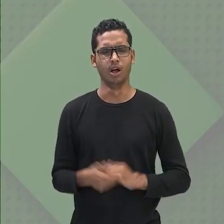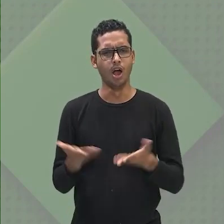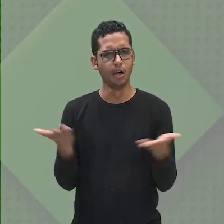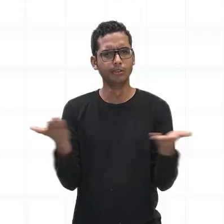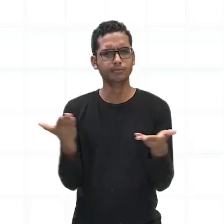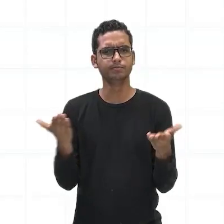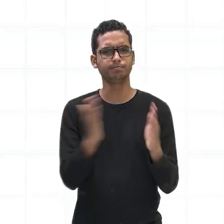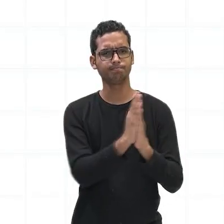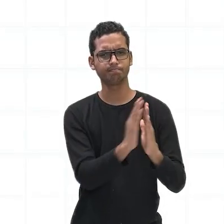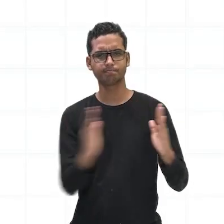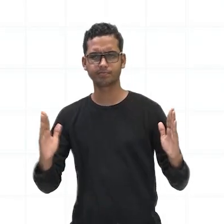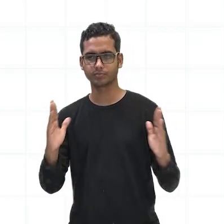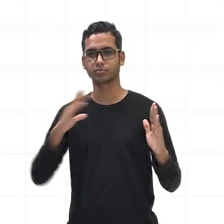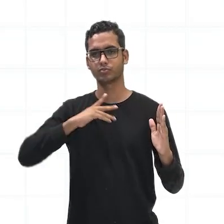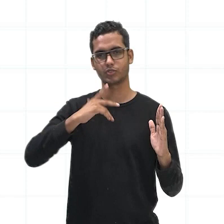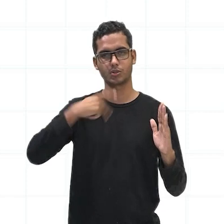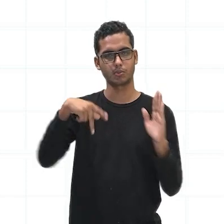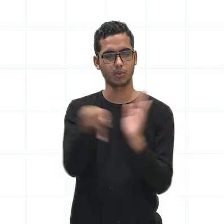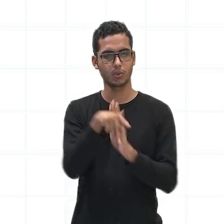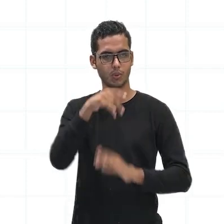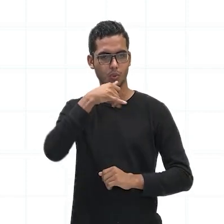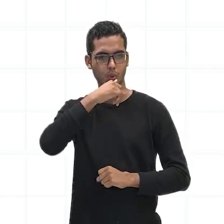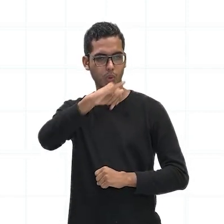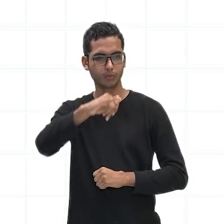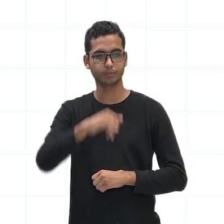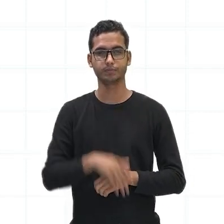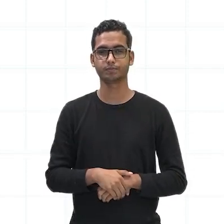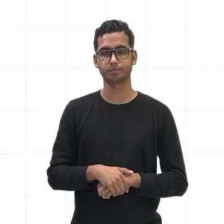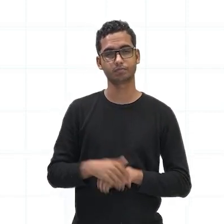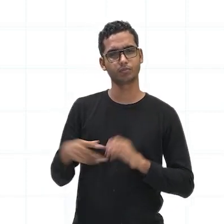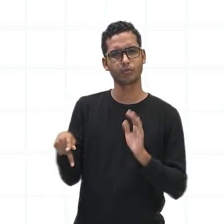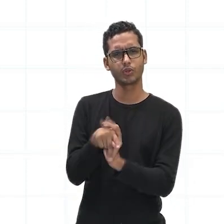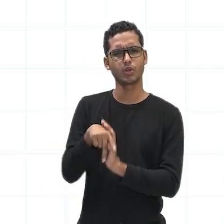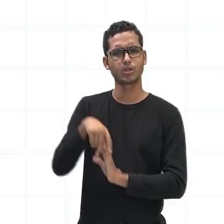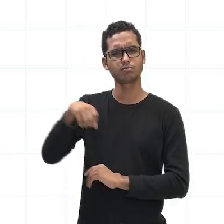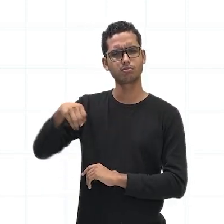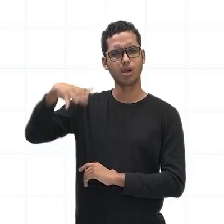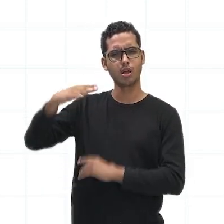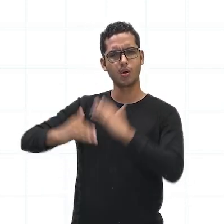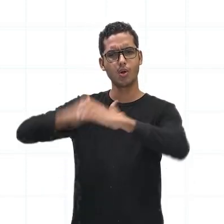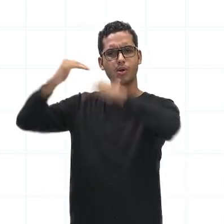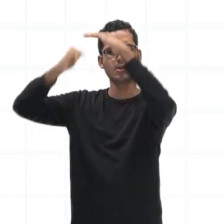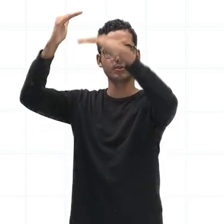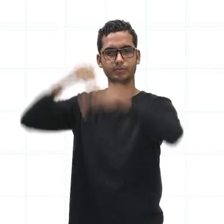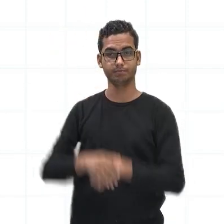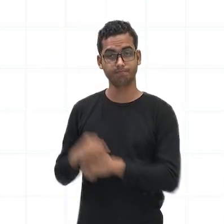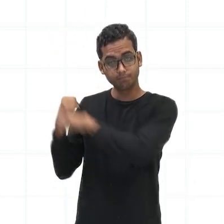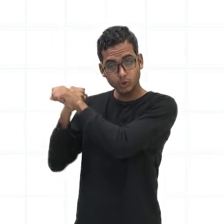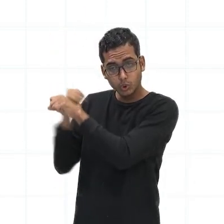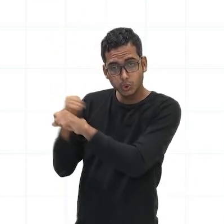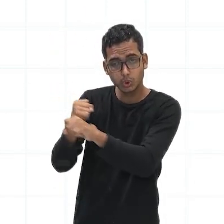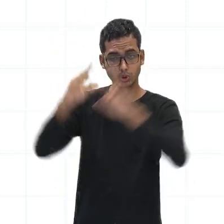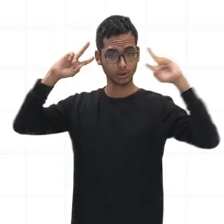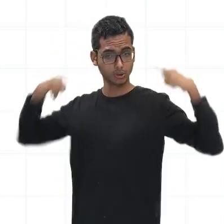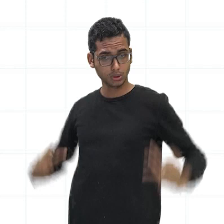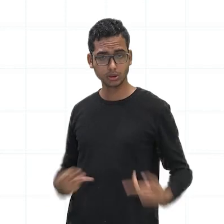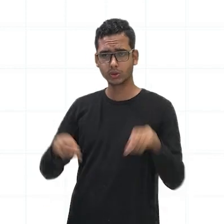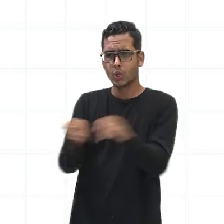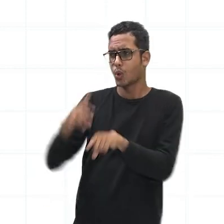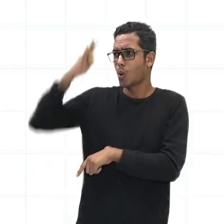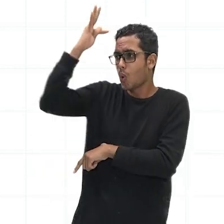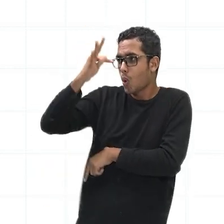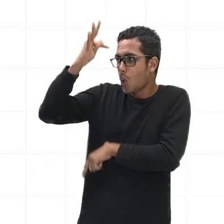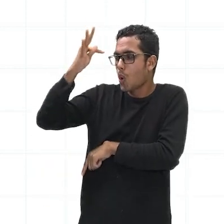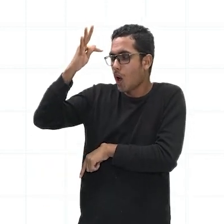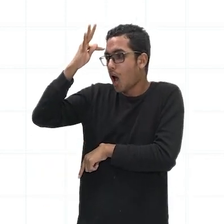da energia. Acompanha aí nessa imagem, a gente tem uma evolução da luz. Com o passar dos anos, o ser humano aprimorou as teorias e